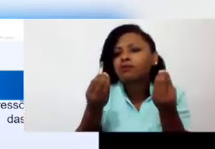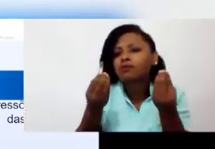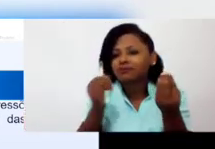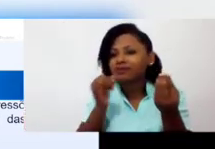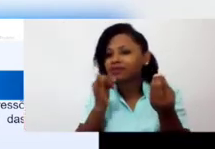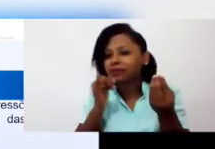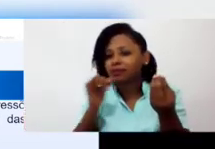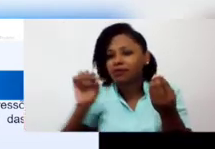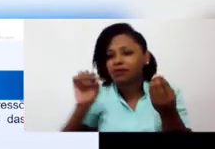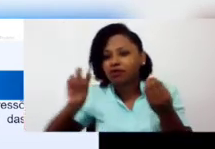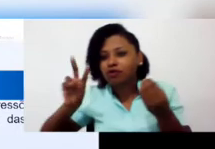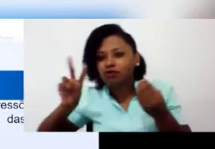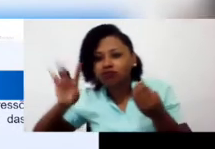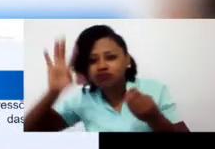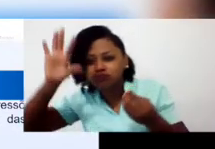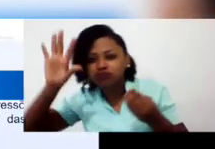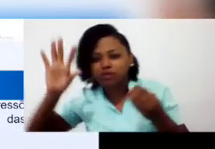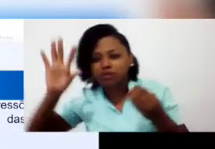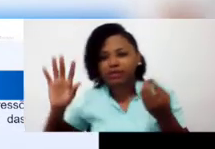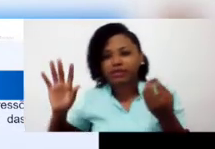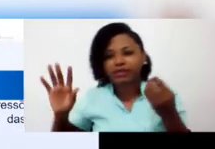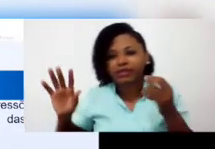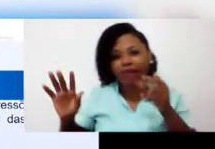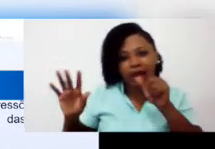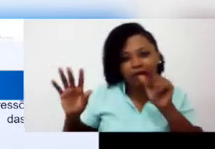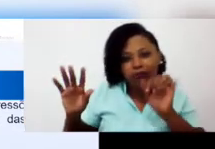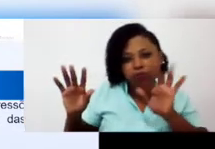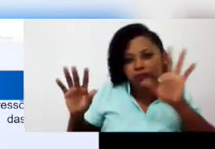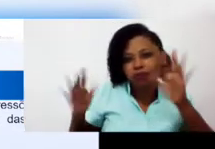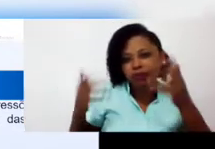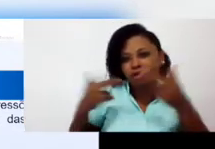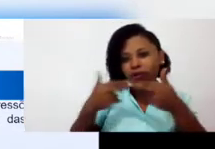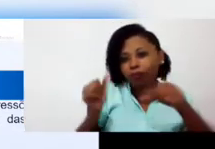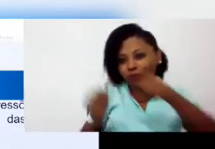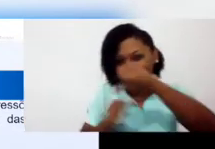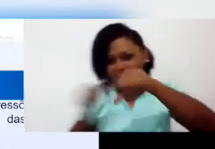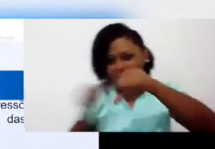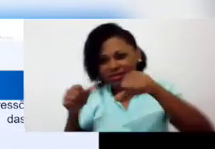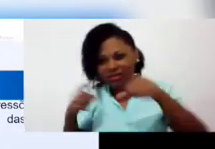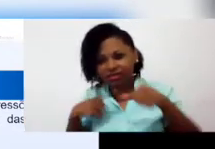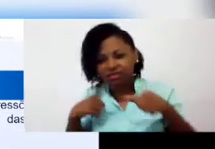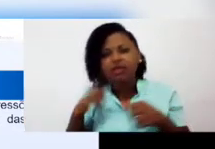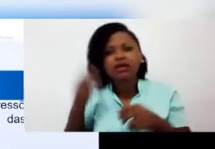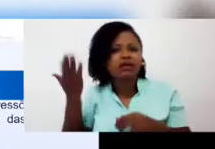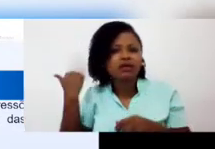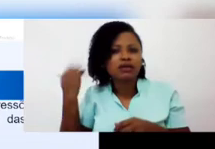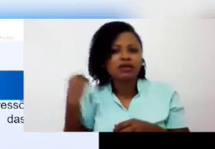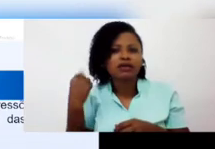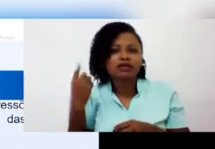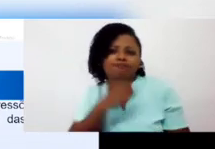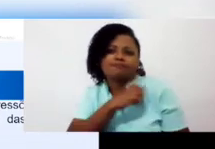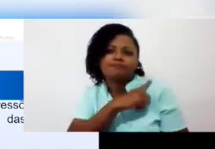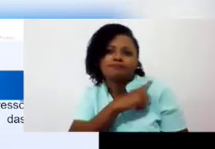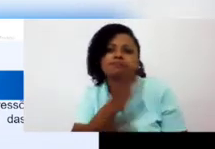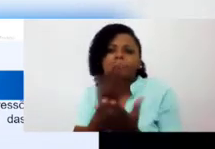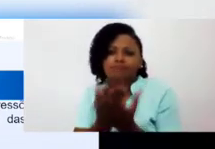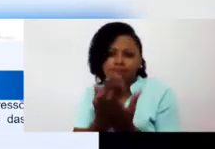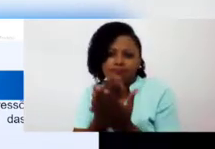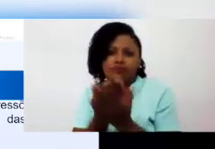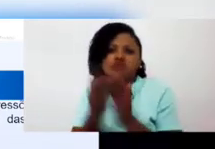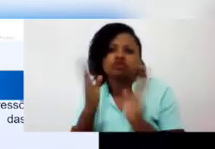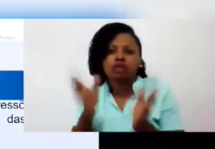vem a ser essas interações? São aquelas forças que vocês aprenderam no primeiro ano, sobre dipolo